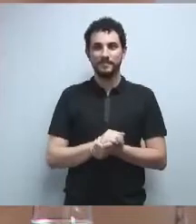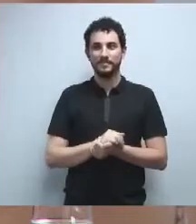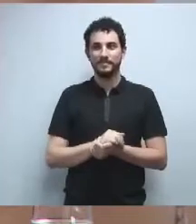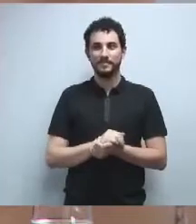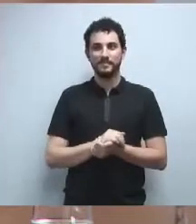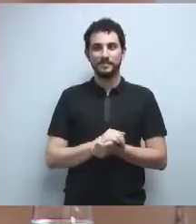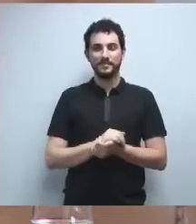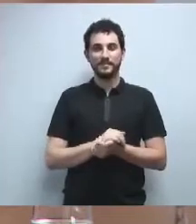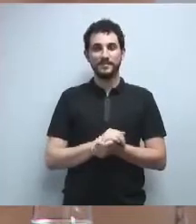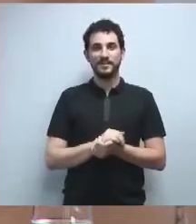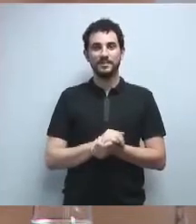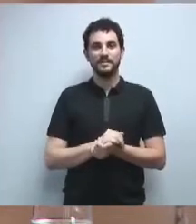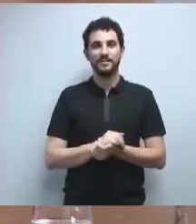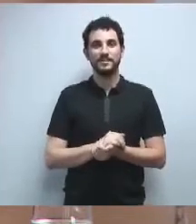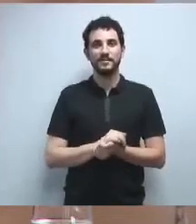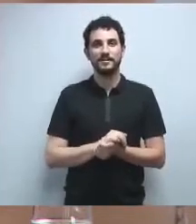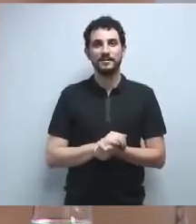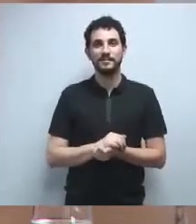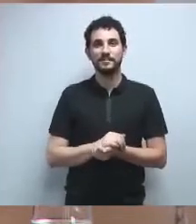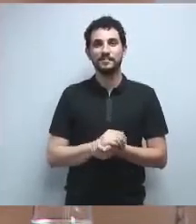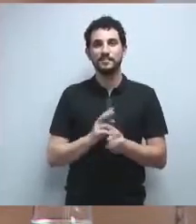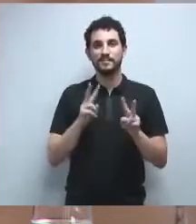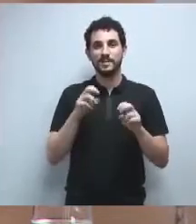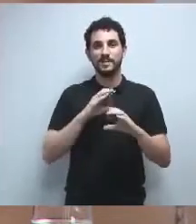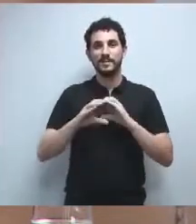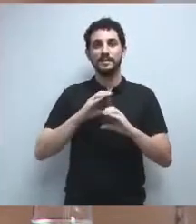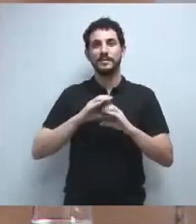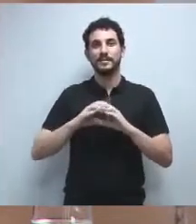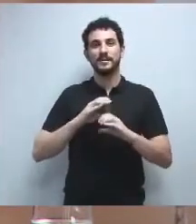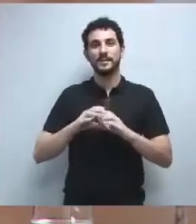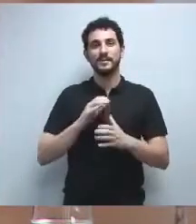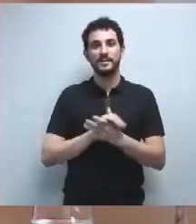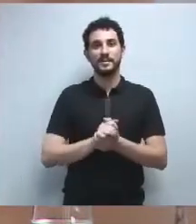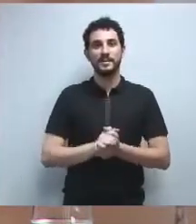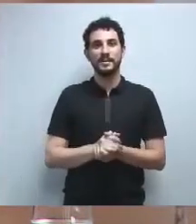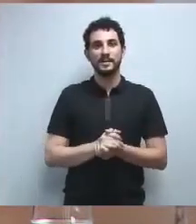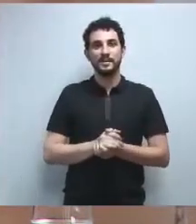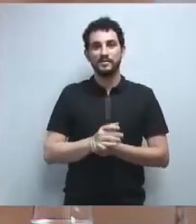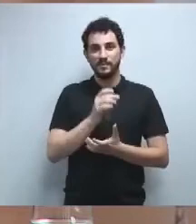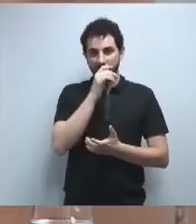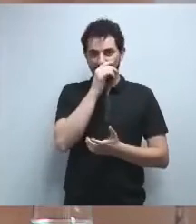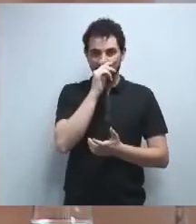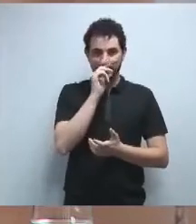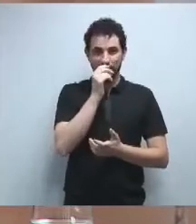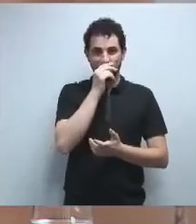com relação aos meios de comunicação social tudo bem agora